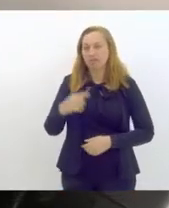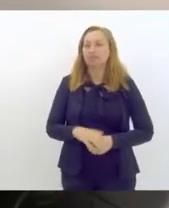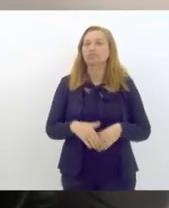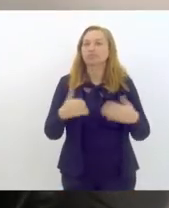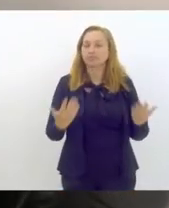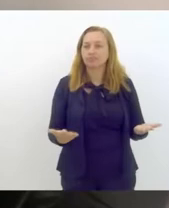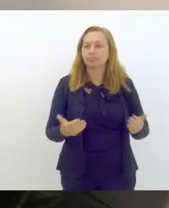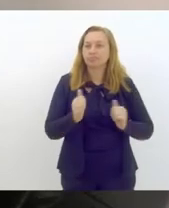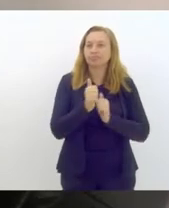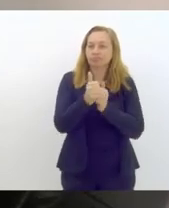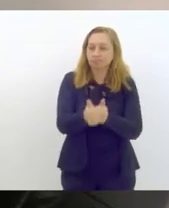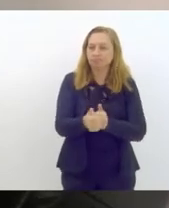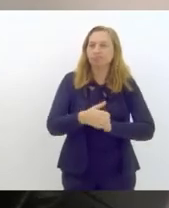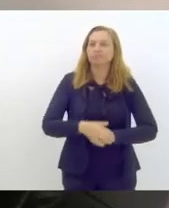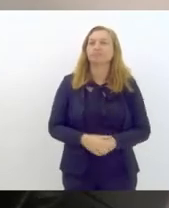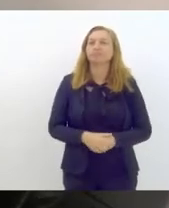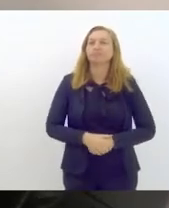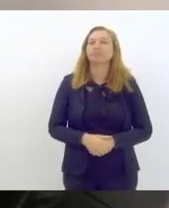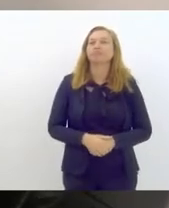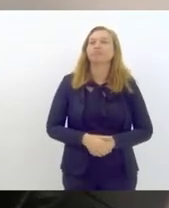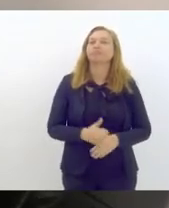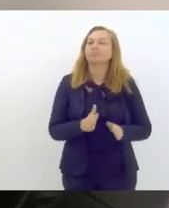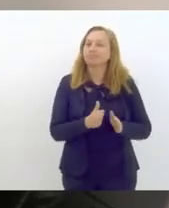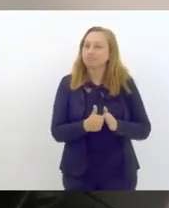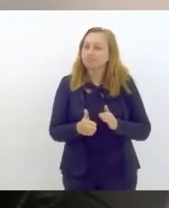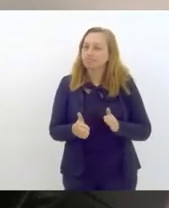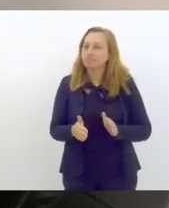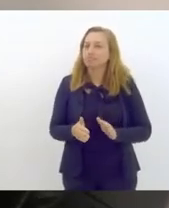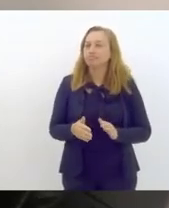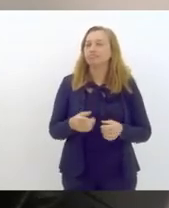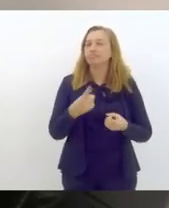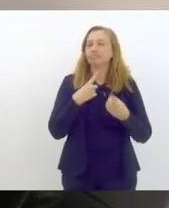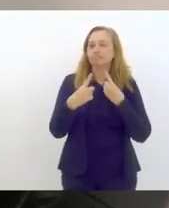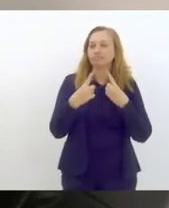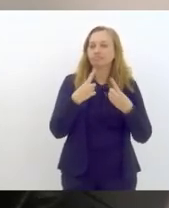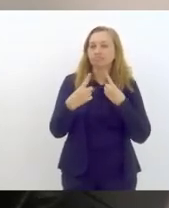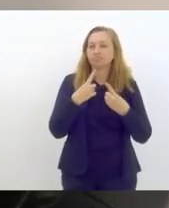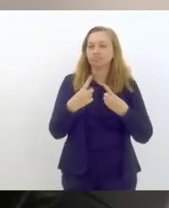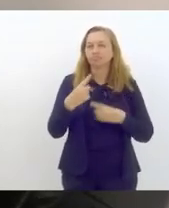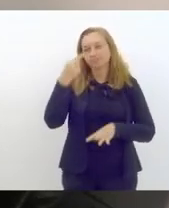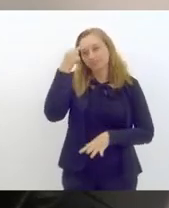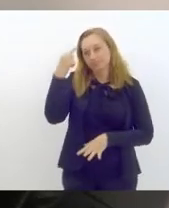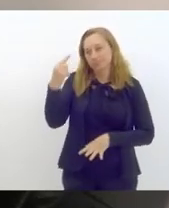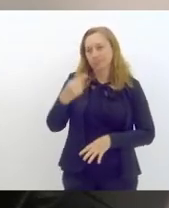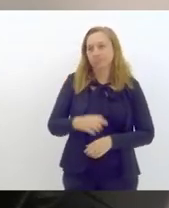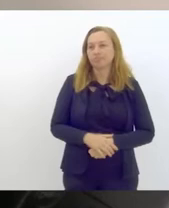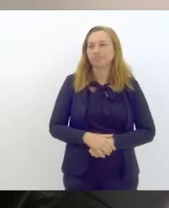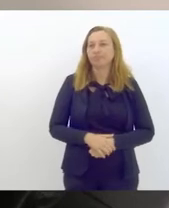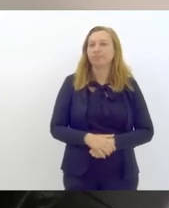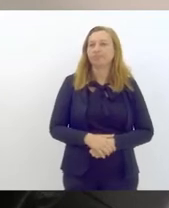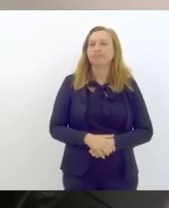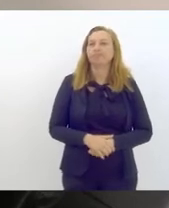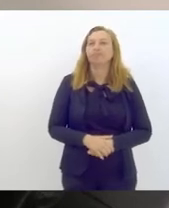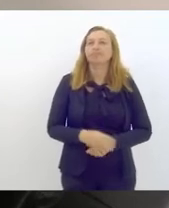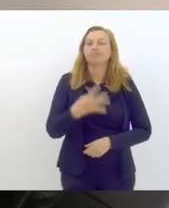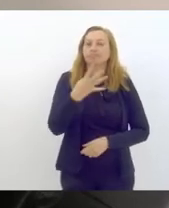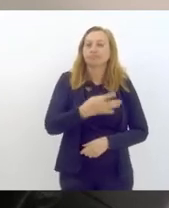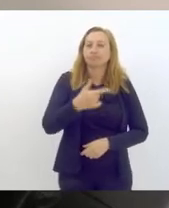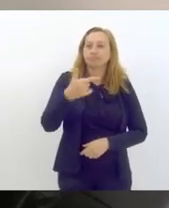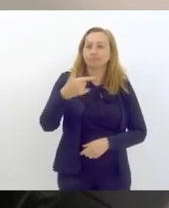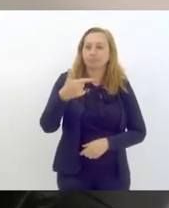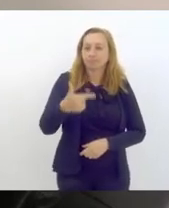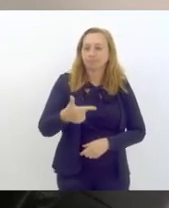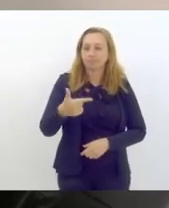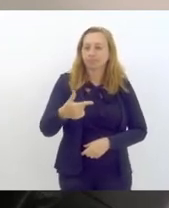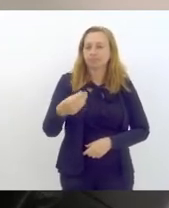Então, seguindo o mesmo procedimento, coloco em discussão a ideia legislativa número 42, terceiro